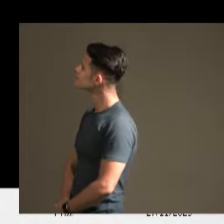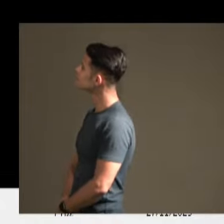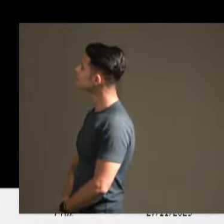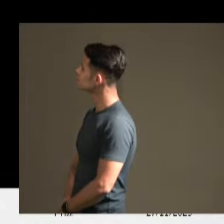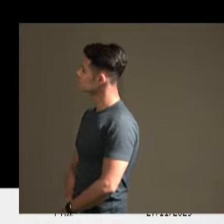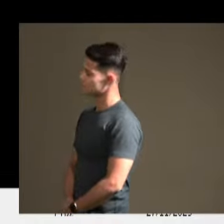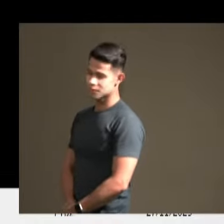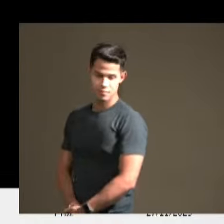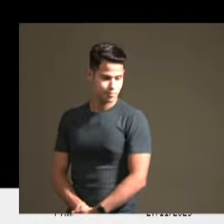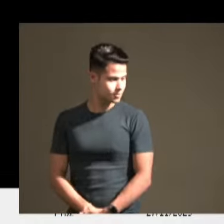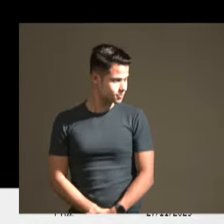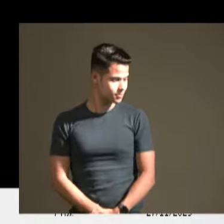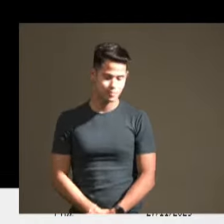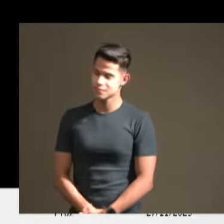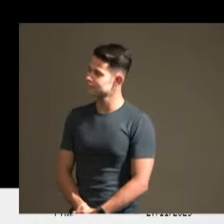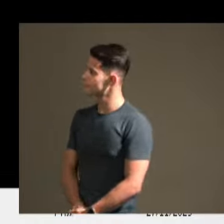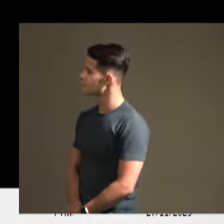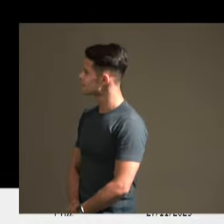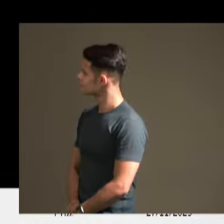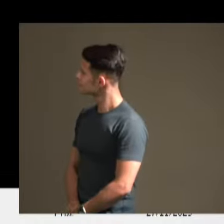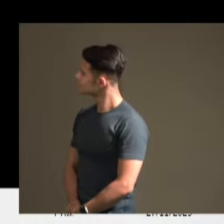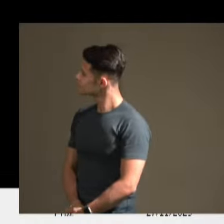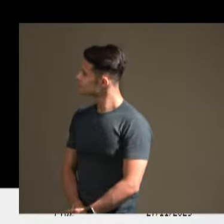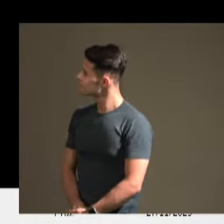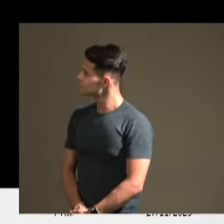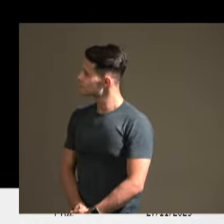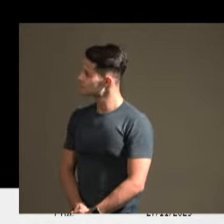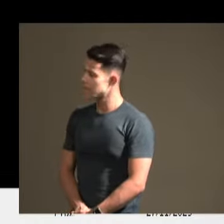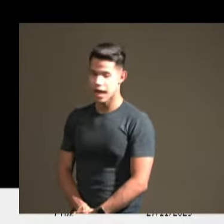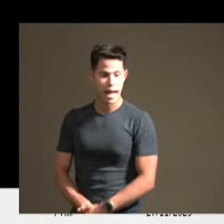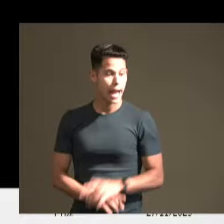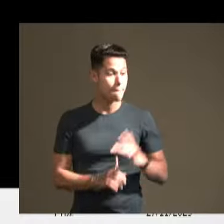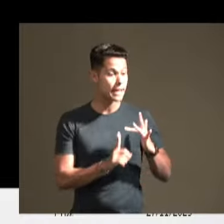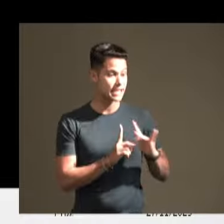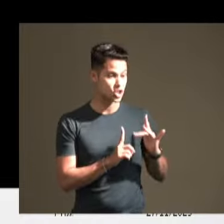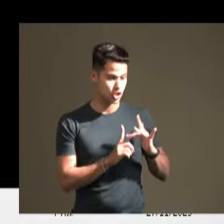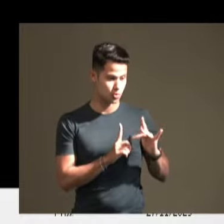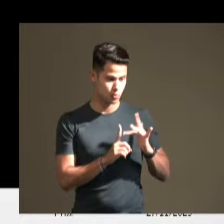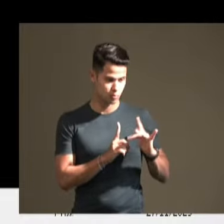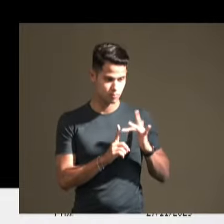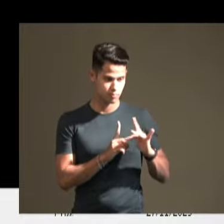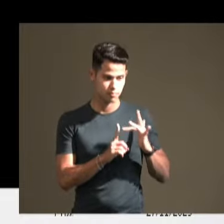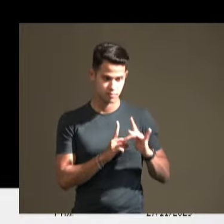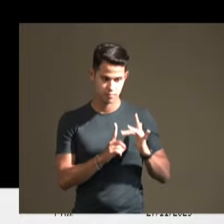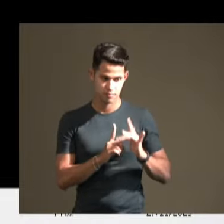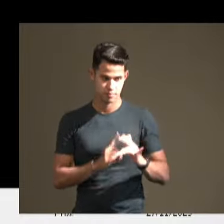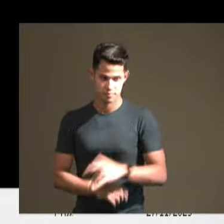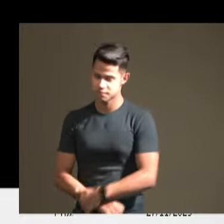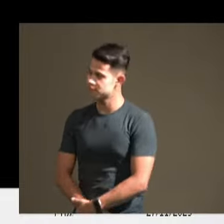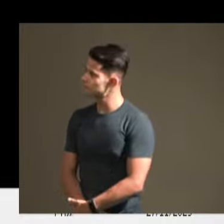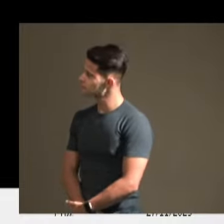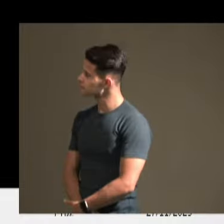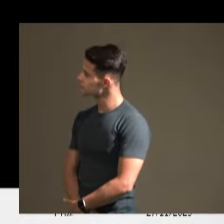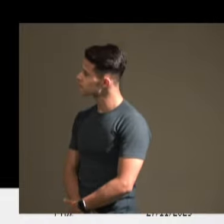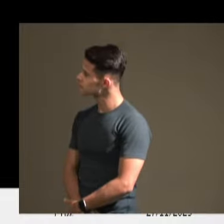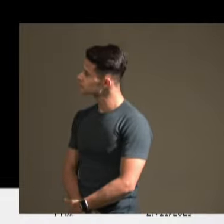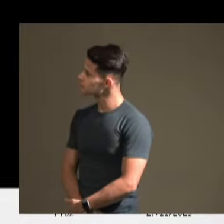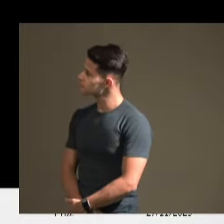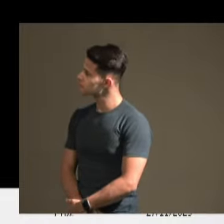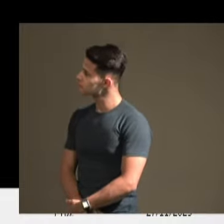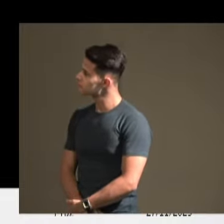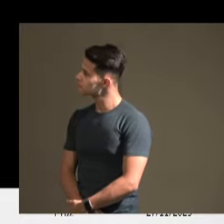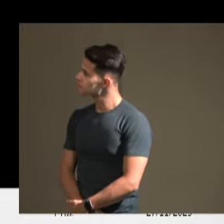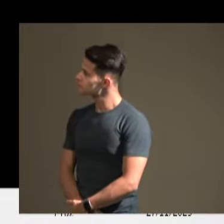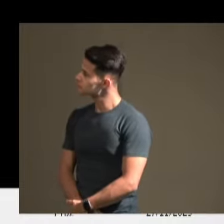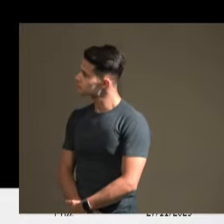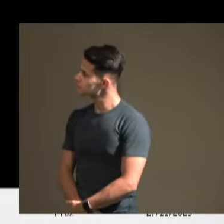inclusiva, capacitação de profissionais e combate ao capacitismo. Mulher de camiseta recebe atendimento em Libras no caixa bancário. Além de